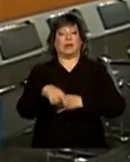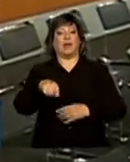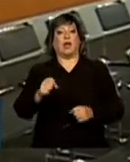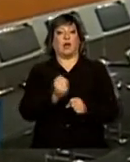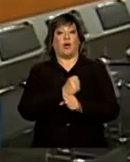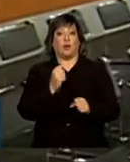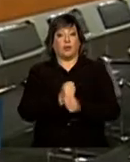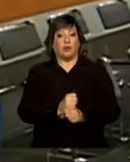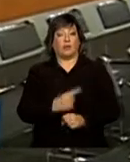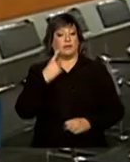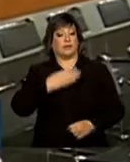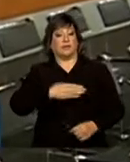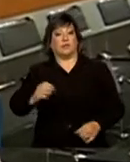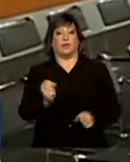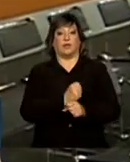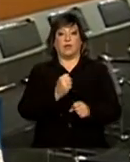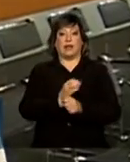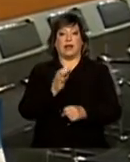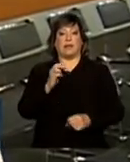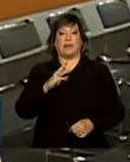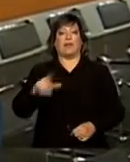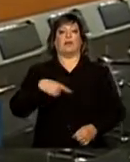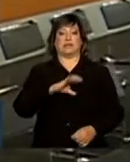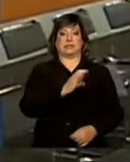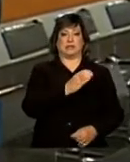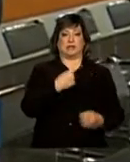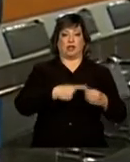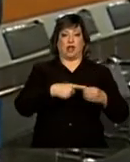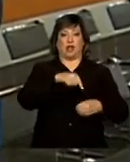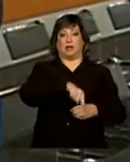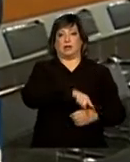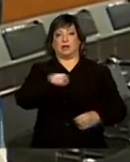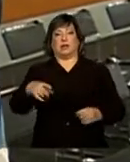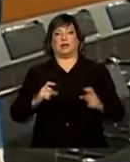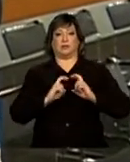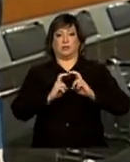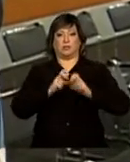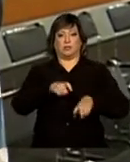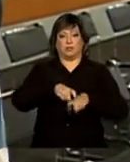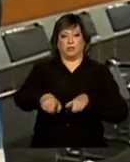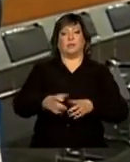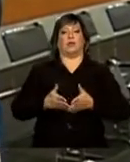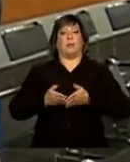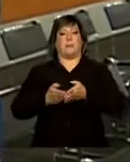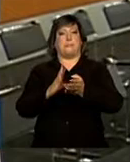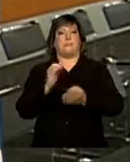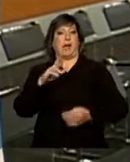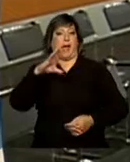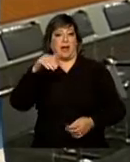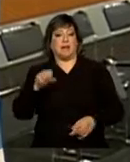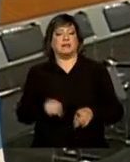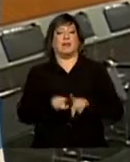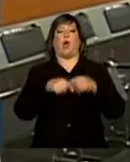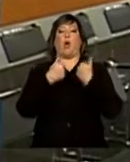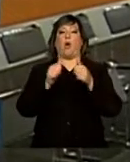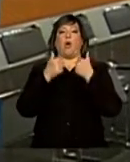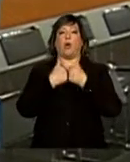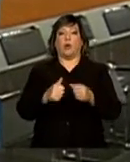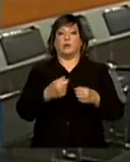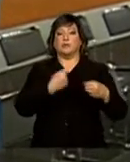terminal em Niterói que vai fazer a integração entre esse sistema de monotrilho, barcas e os ônibus municipais